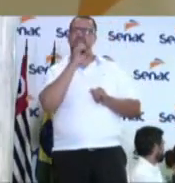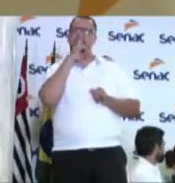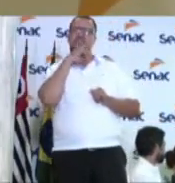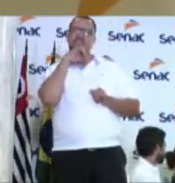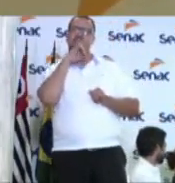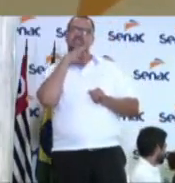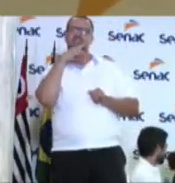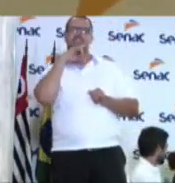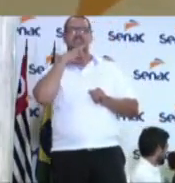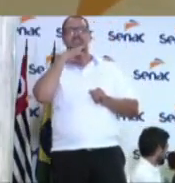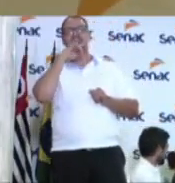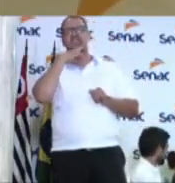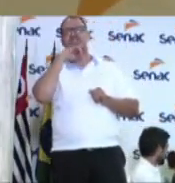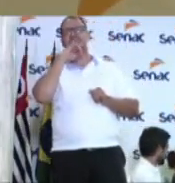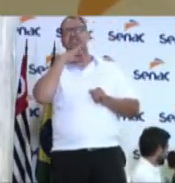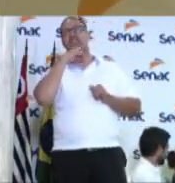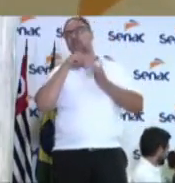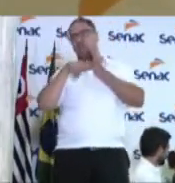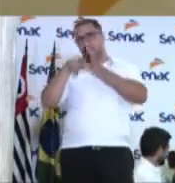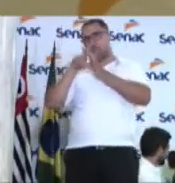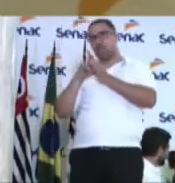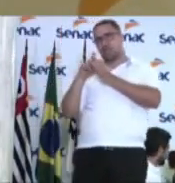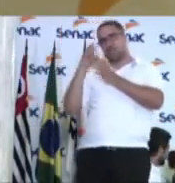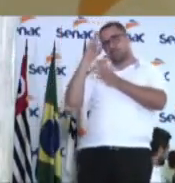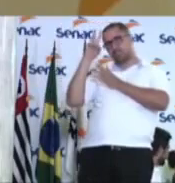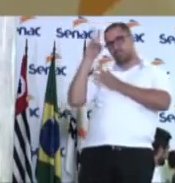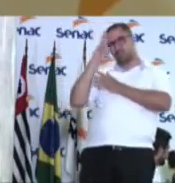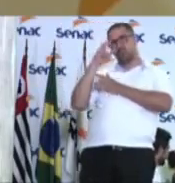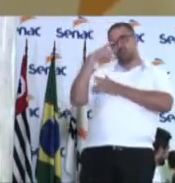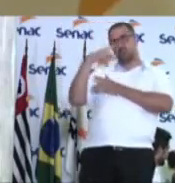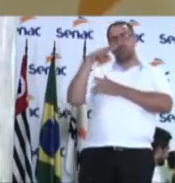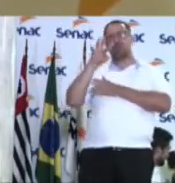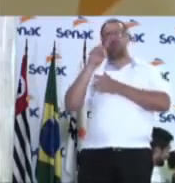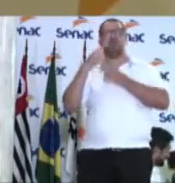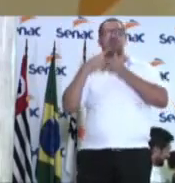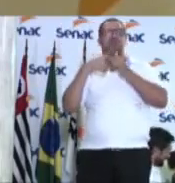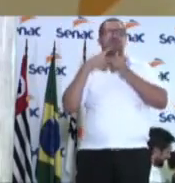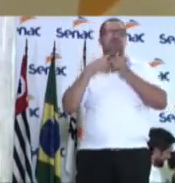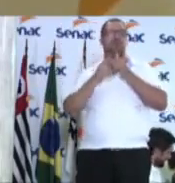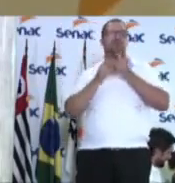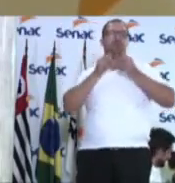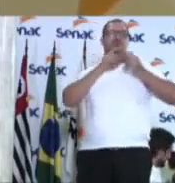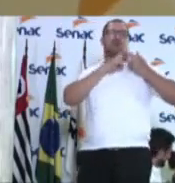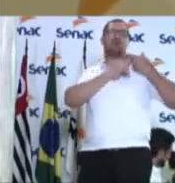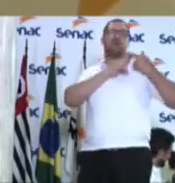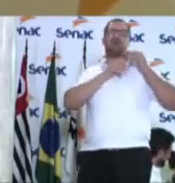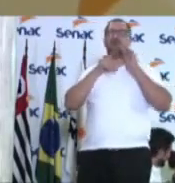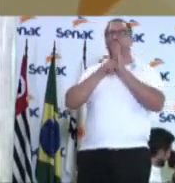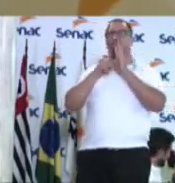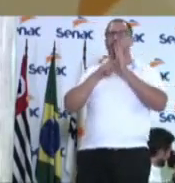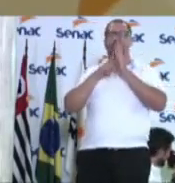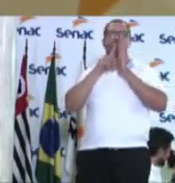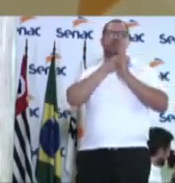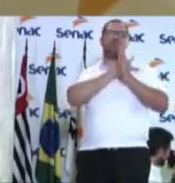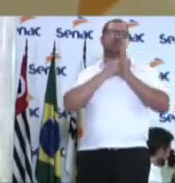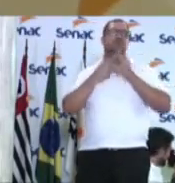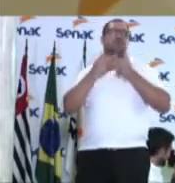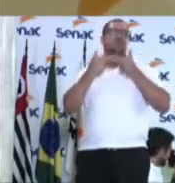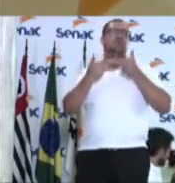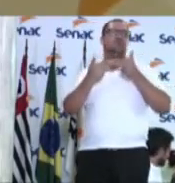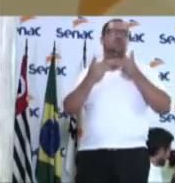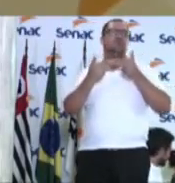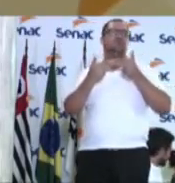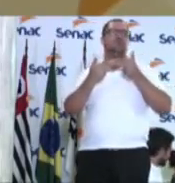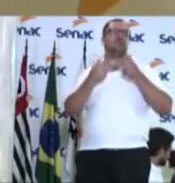antes da história do PT ainda, tá? Era assim, isso foi, agora, puta, posição política você não pode ter nem absolutamente nenhuma, né? E ele fala